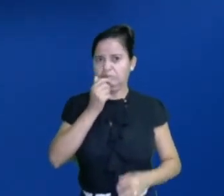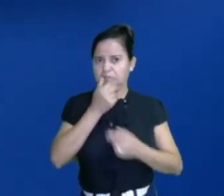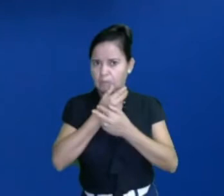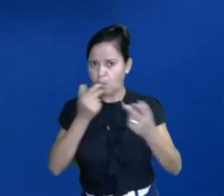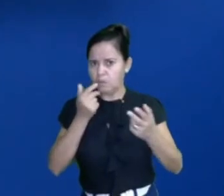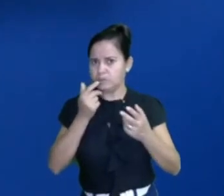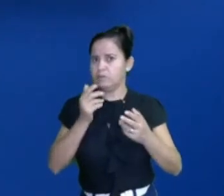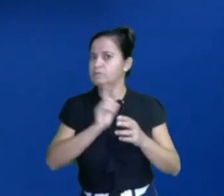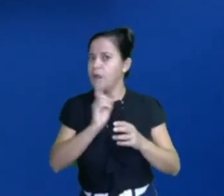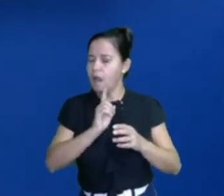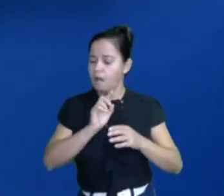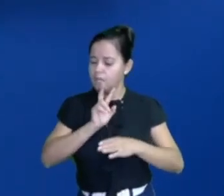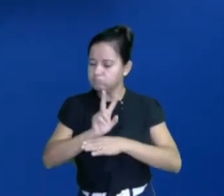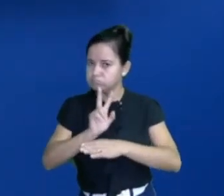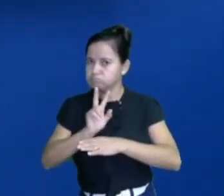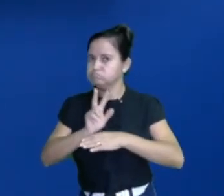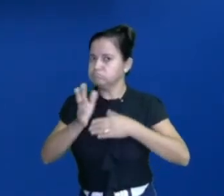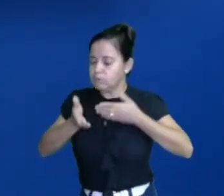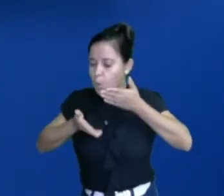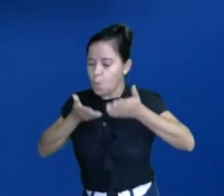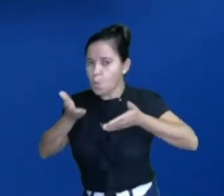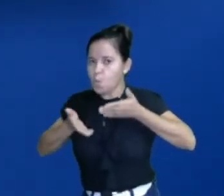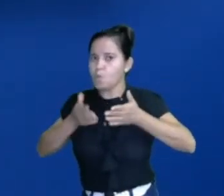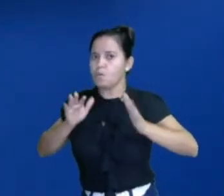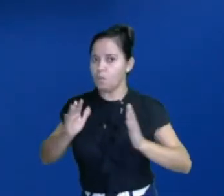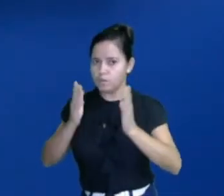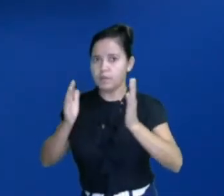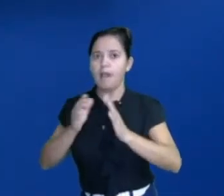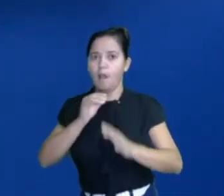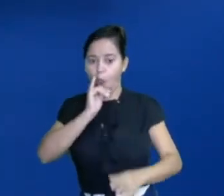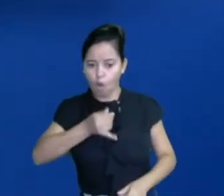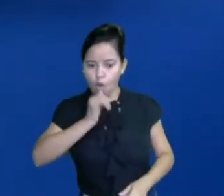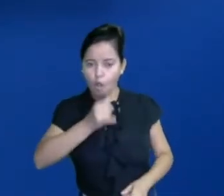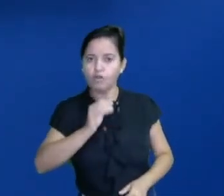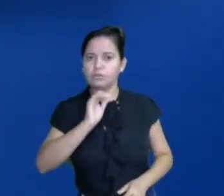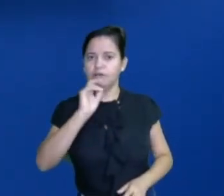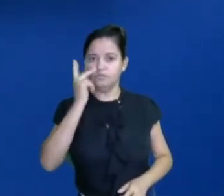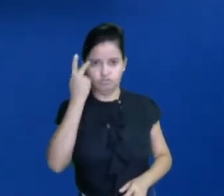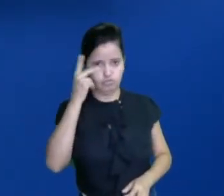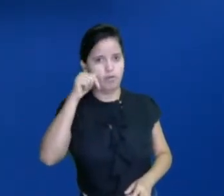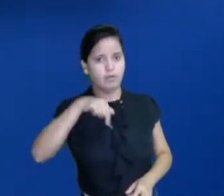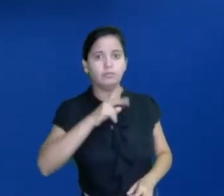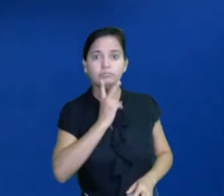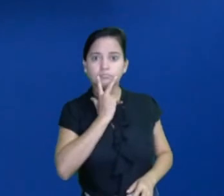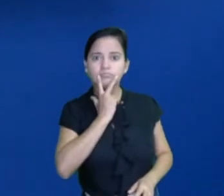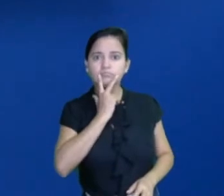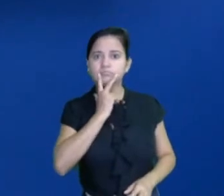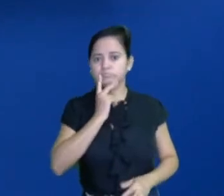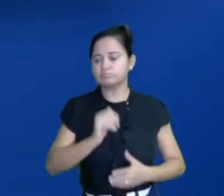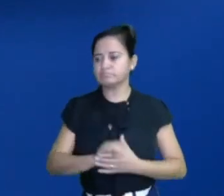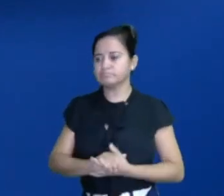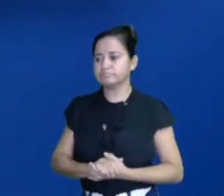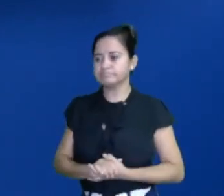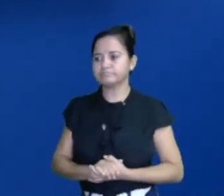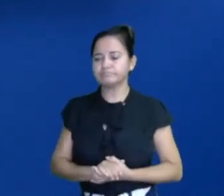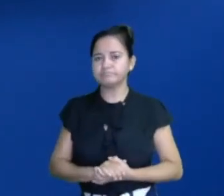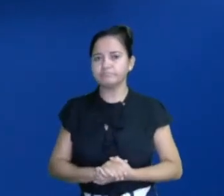ser preservado, conta a sua história vitoriense, entendeu?